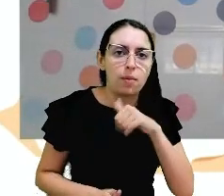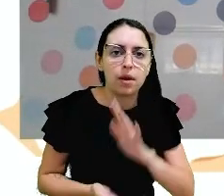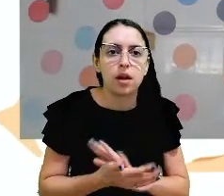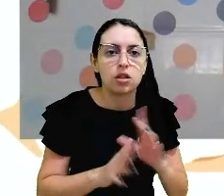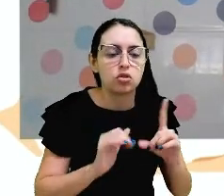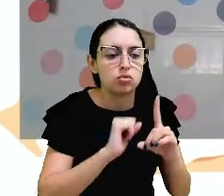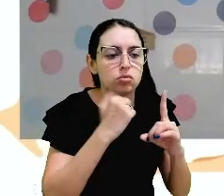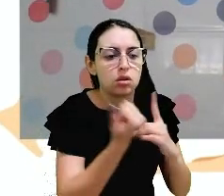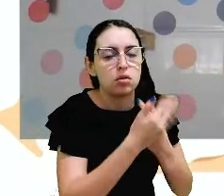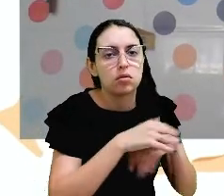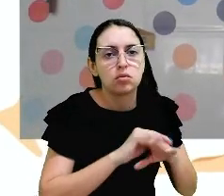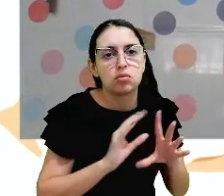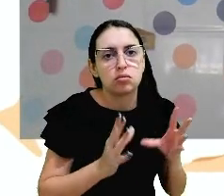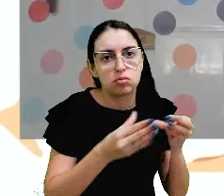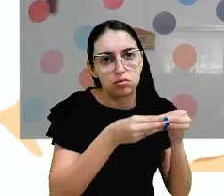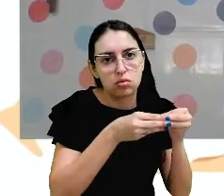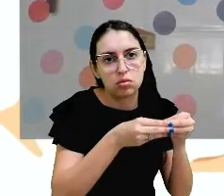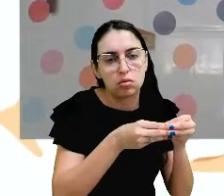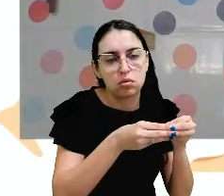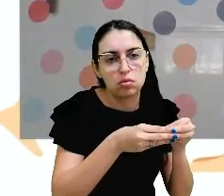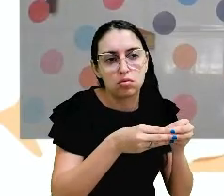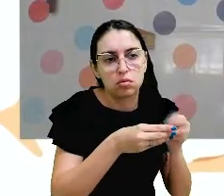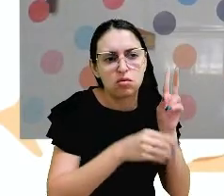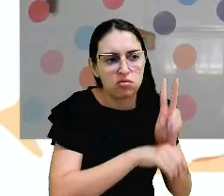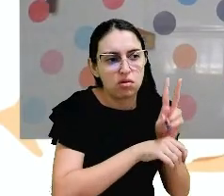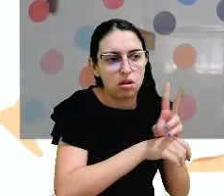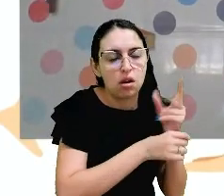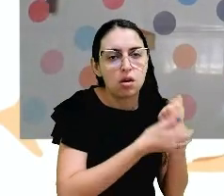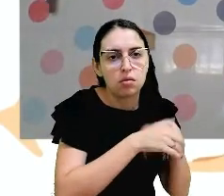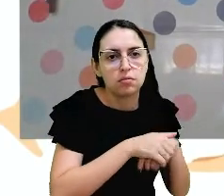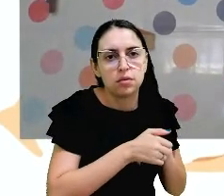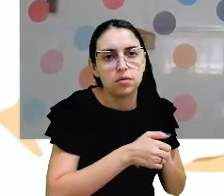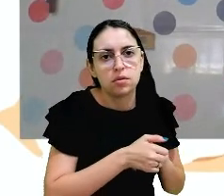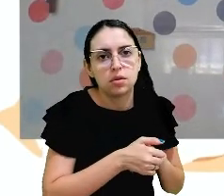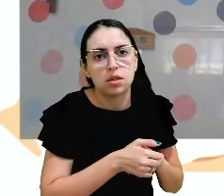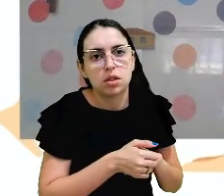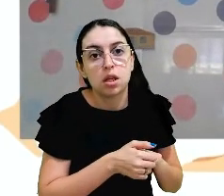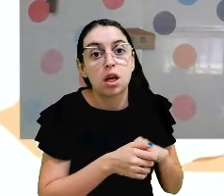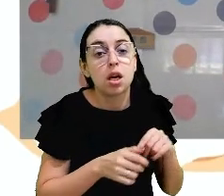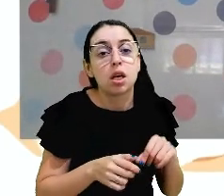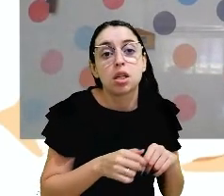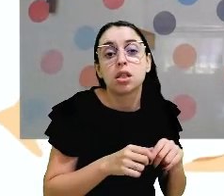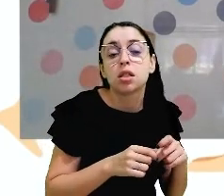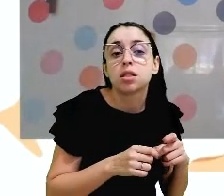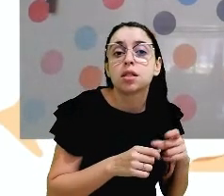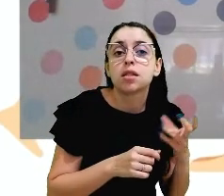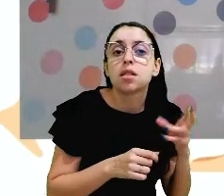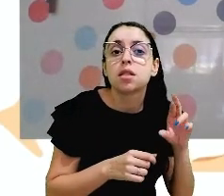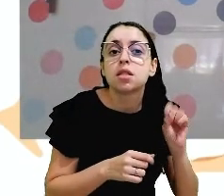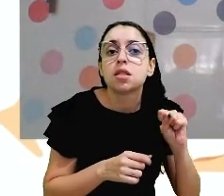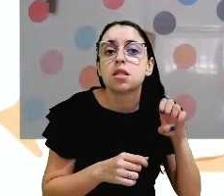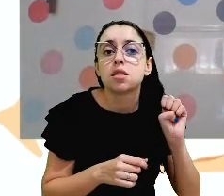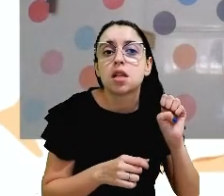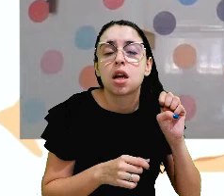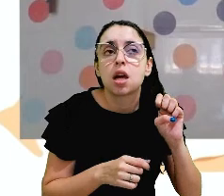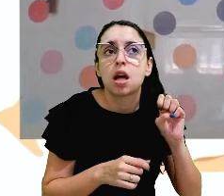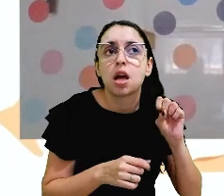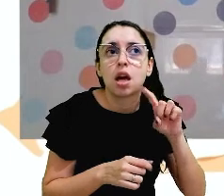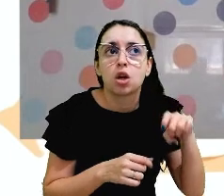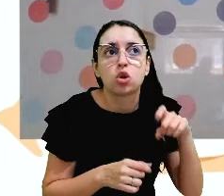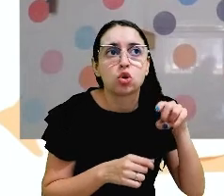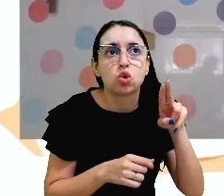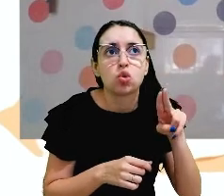sociedade. Nós controlamos os nossos corpos através da sexualidade também. Então, é uma forma de